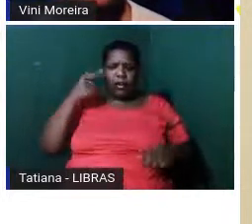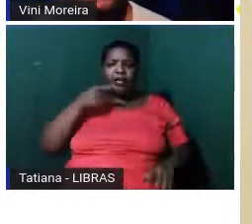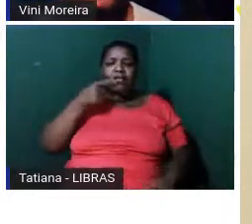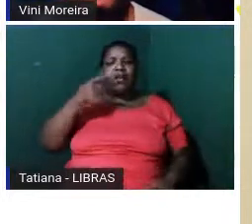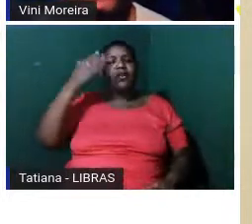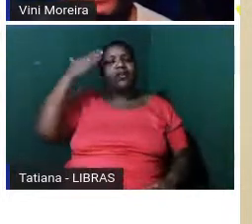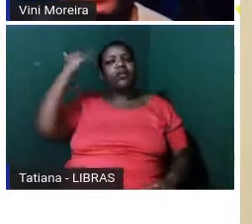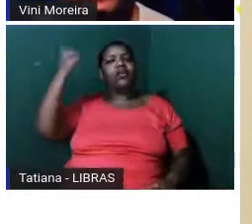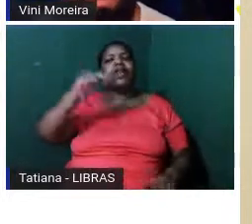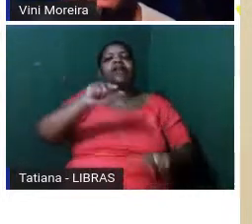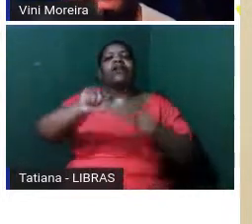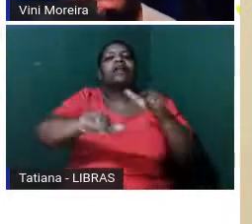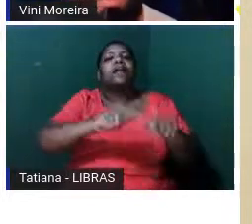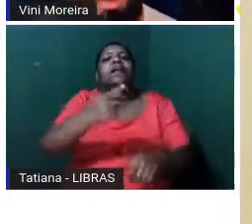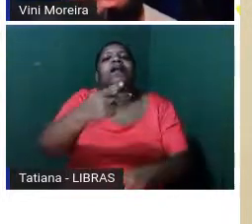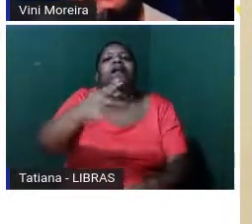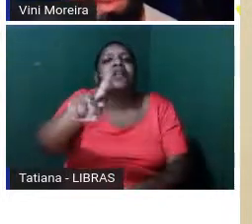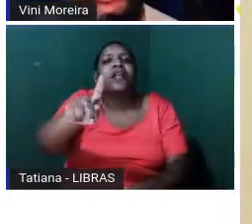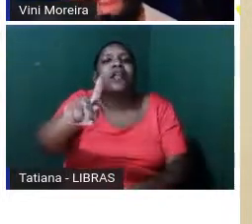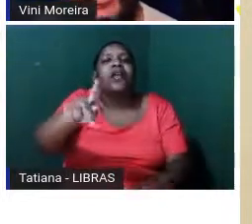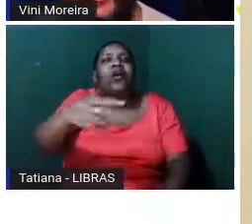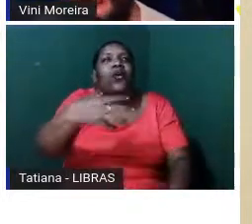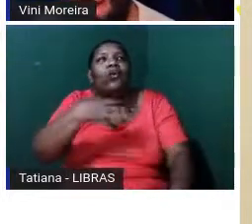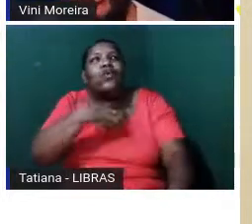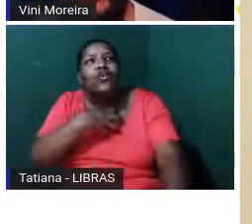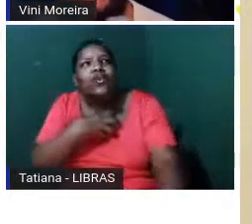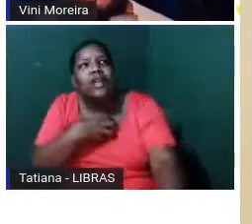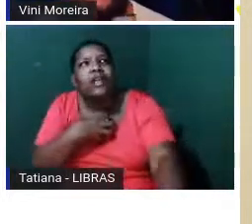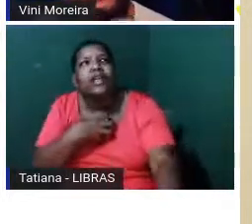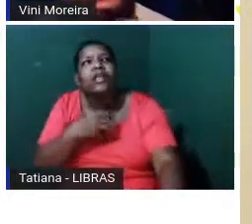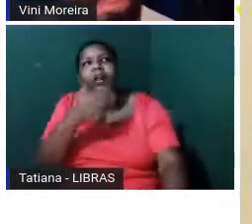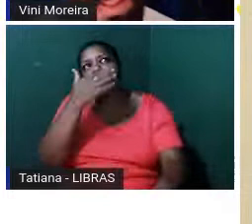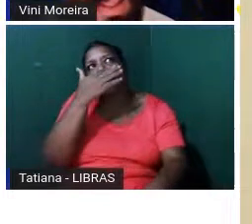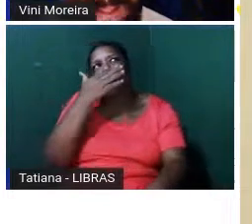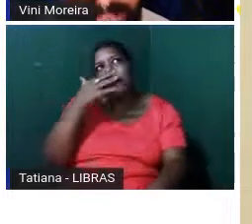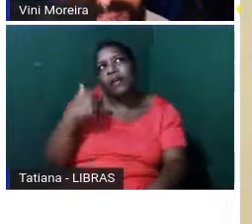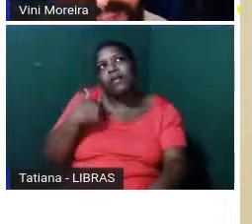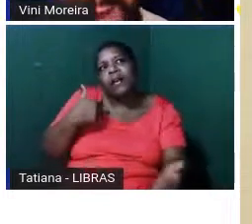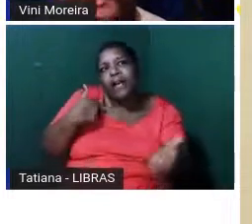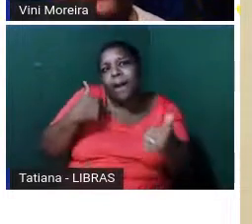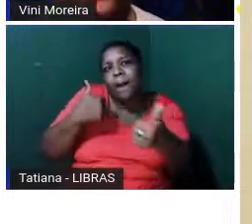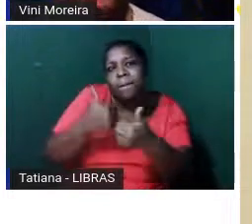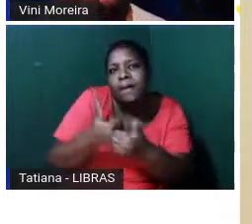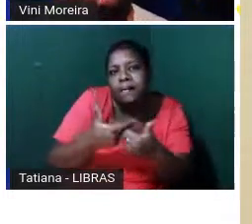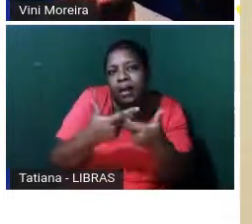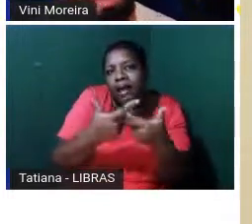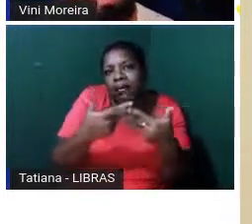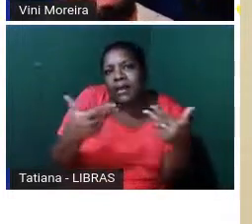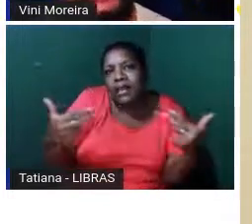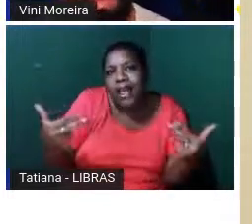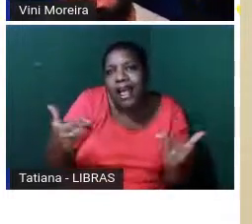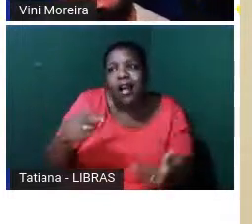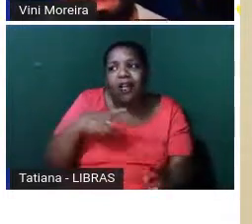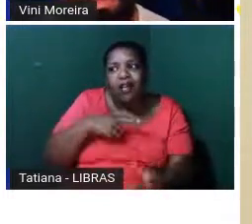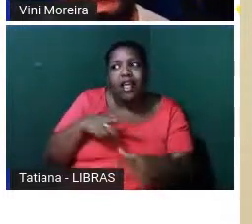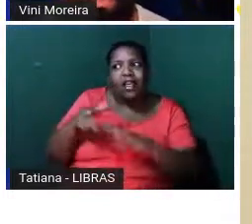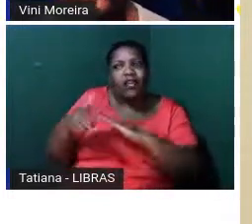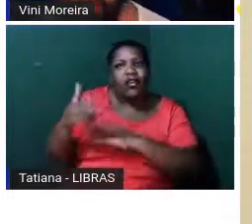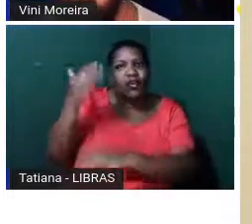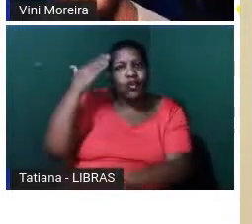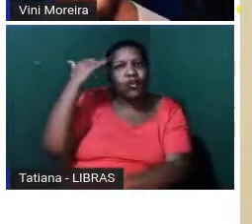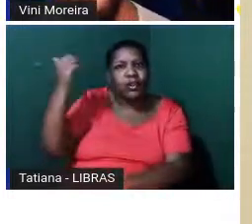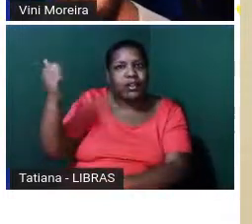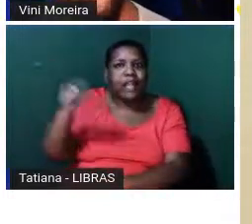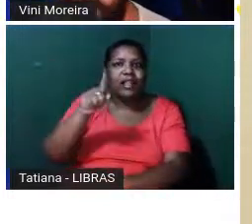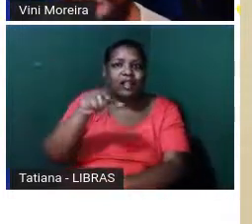sucesso do seu trabalho o jeito que você vai se aproximar desse material vai evitar o sucesso desse